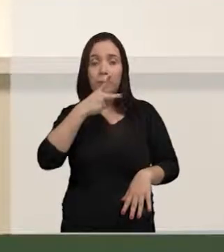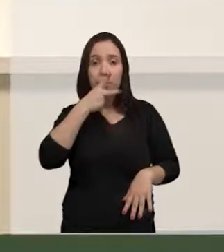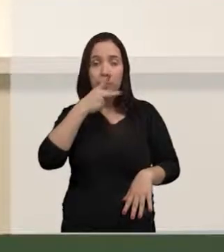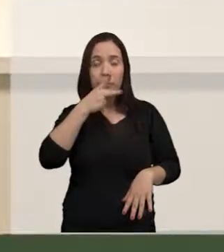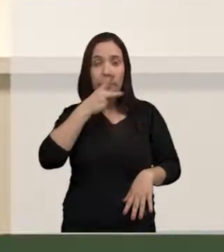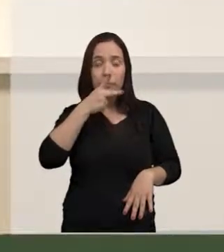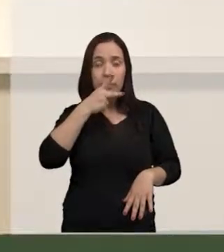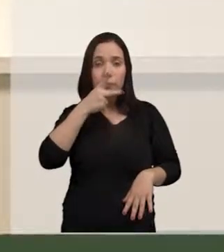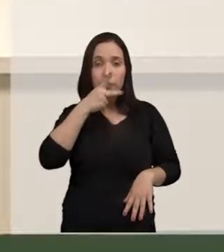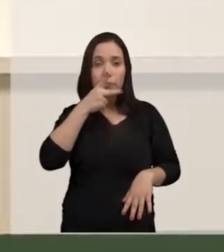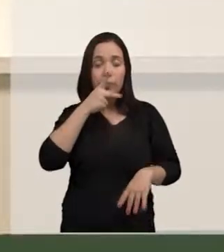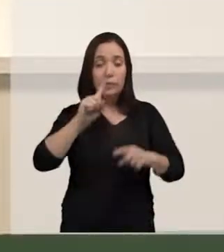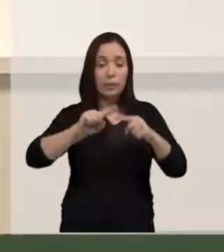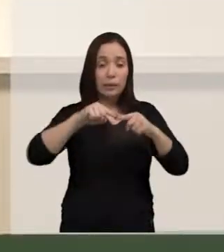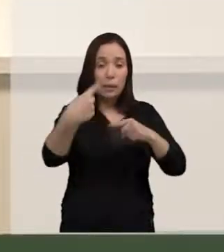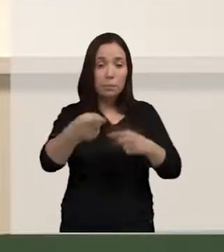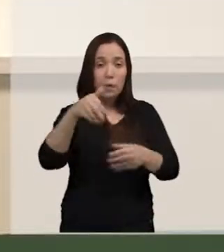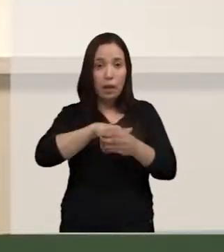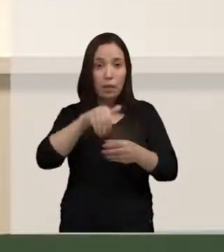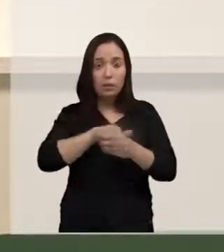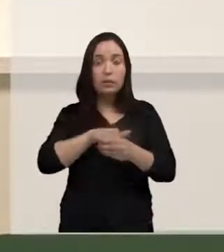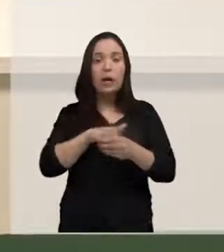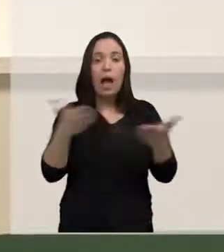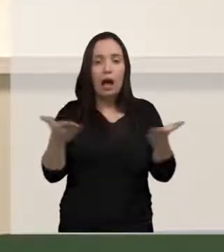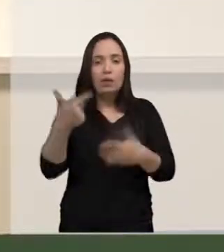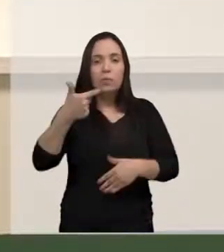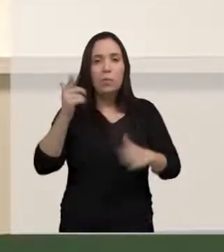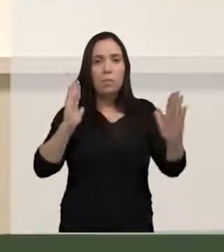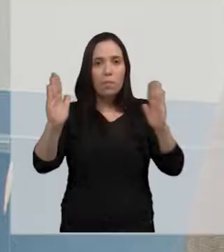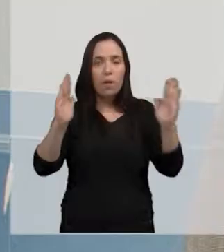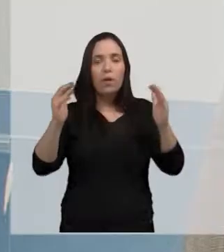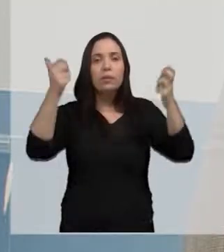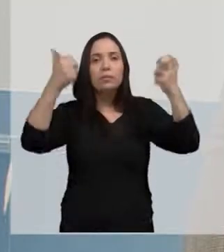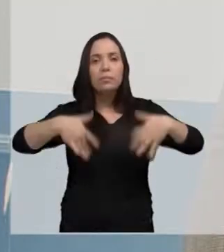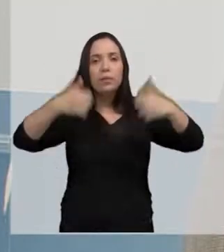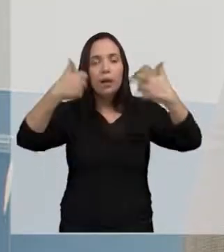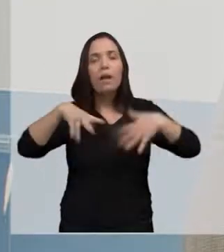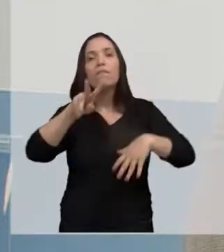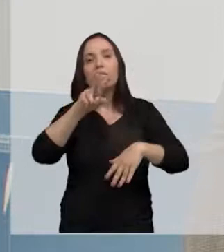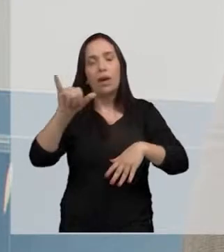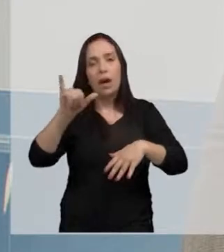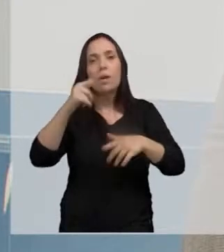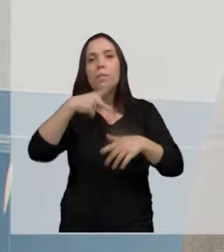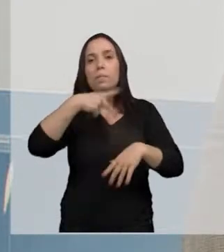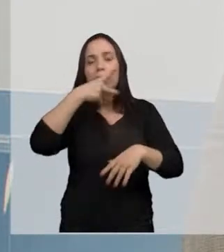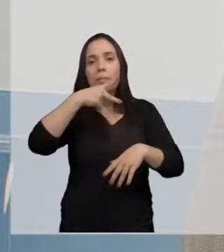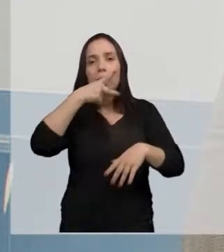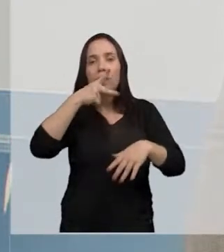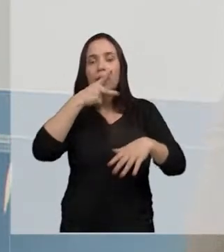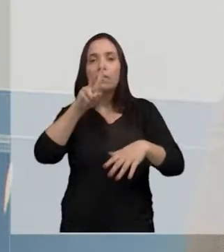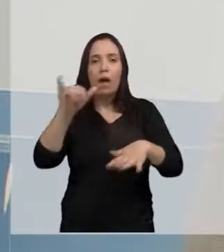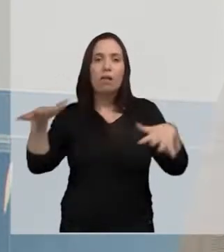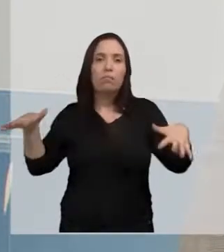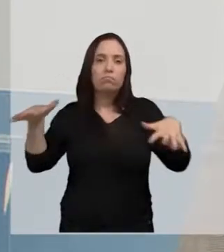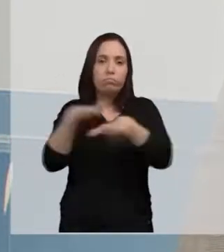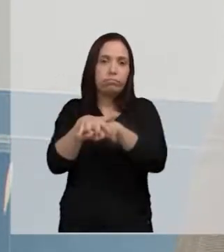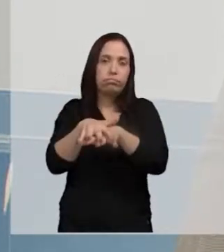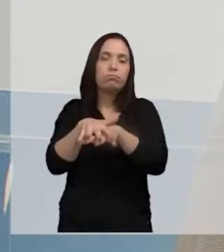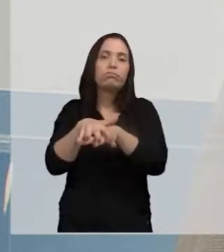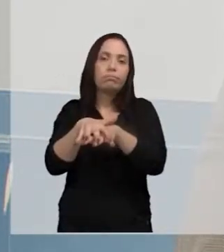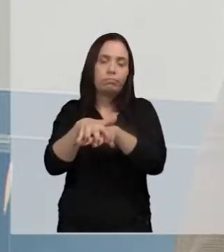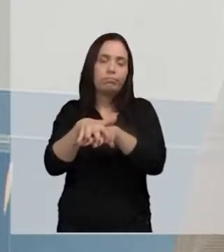Depois dessa eleição, nós vamos falar agora no segundo bloco, dos partidos que vão ter que fazer uma fusão por causa da cláusula de barreira, e nós vamos falar